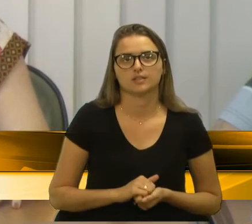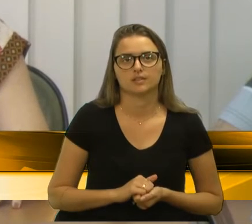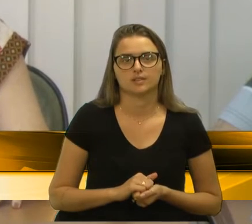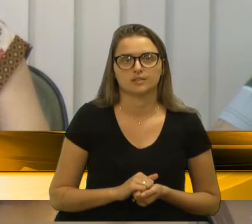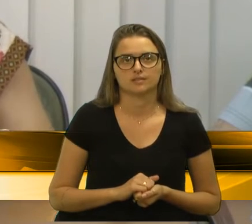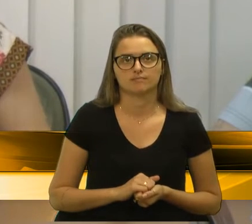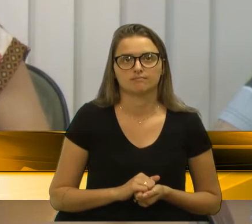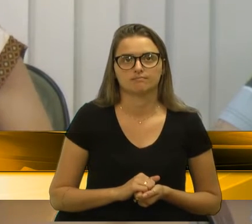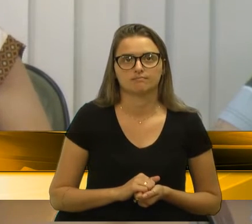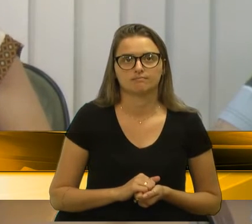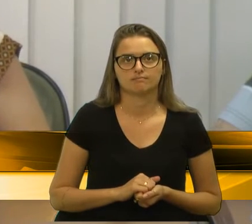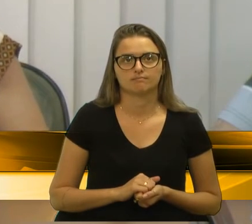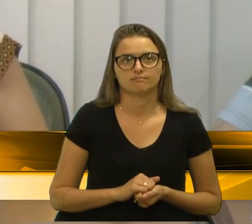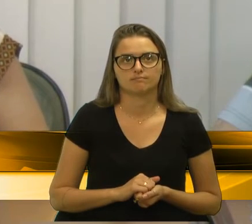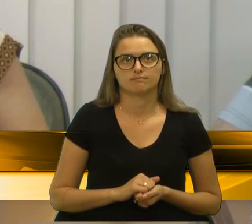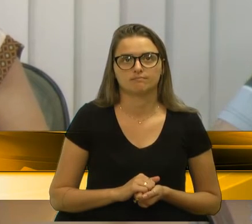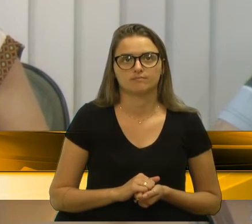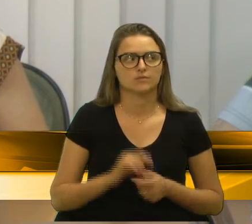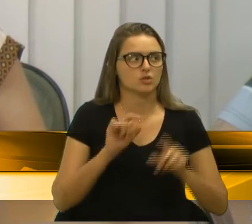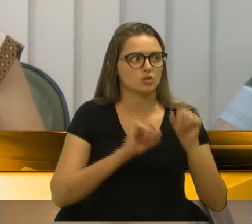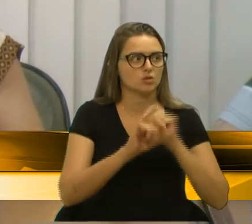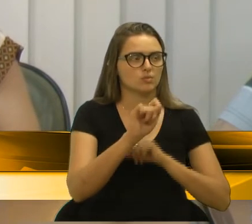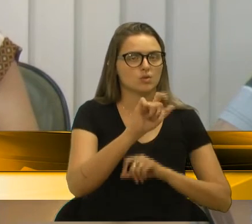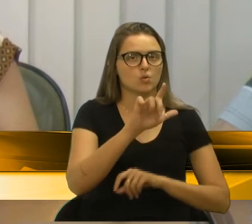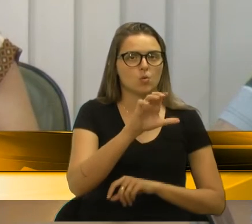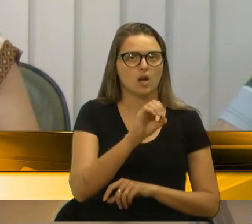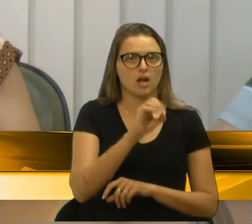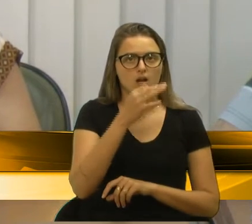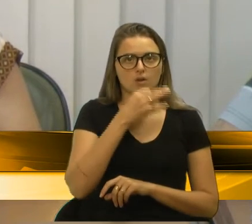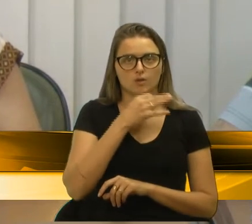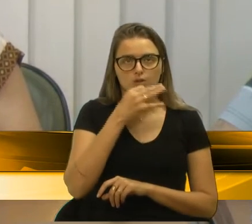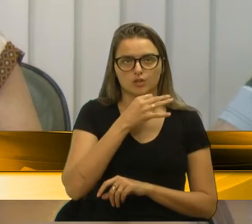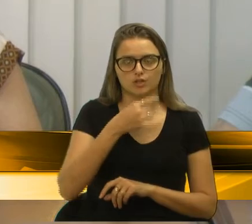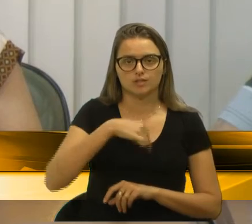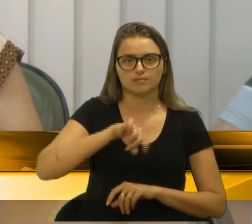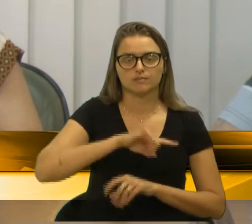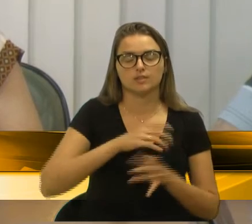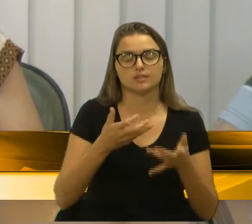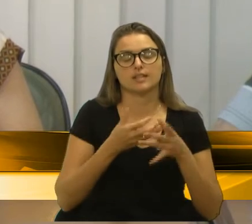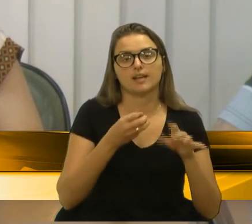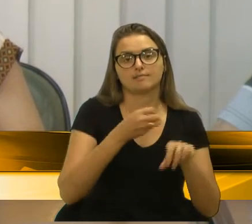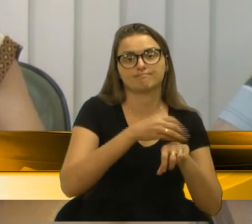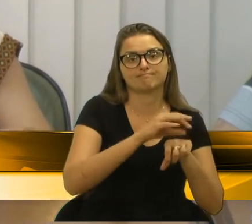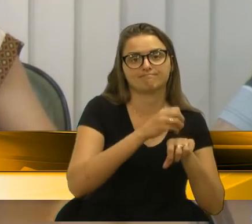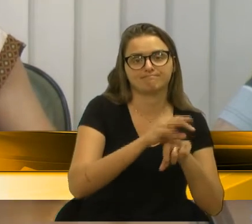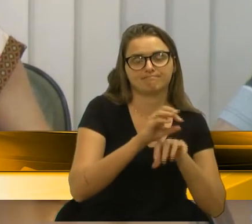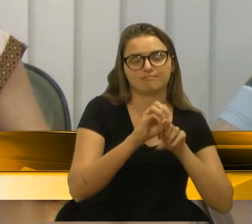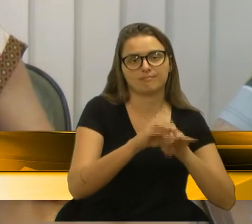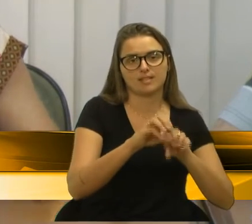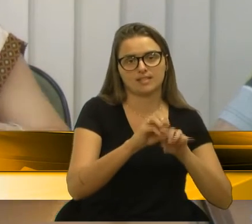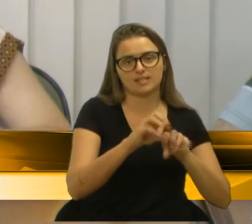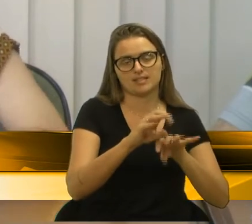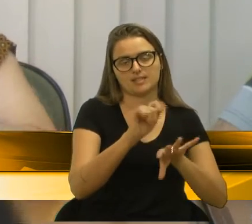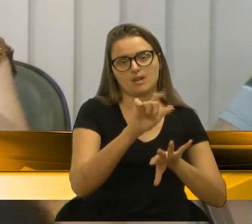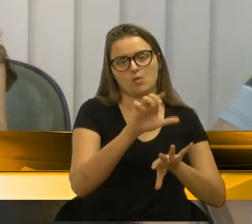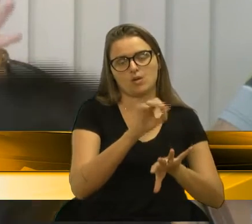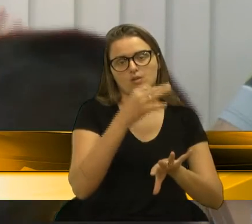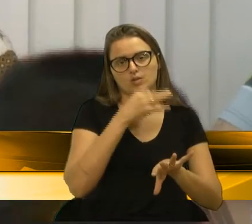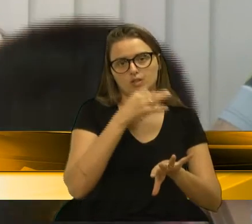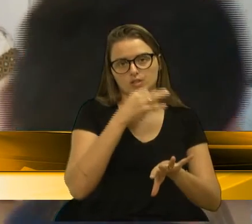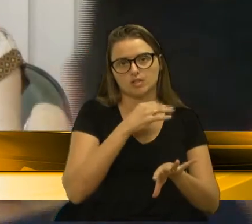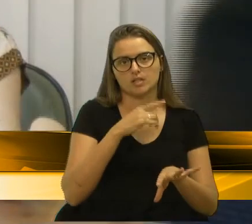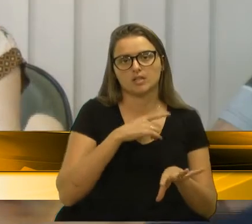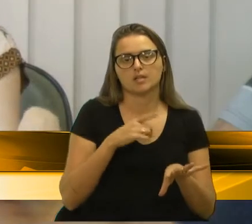Eu acho que, com relação ao Alô Caxias, então, a gente quer estruturar o Alô Caxias para que seja a